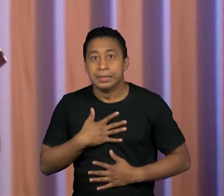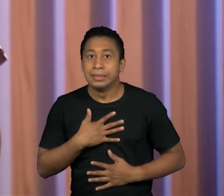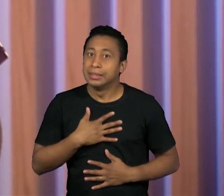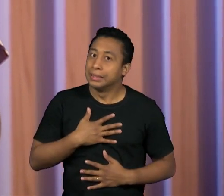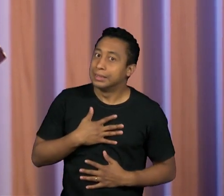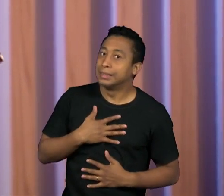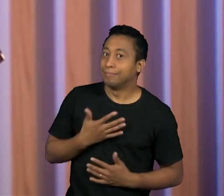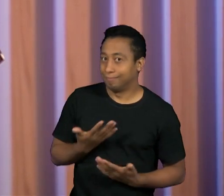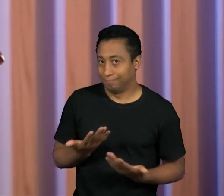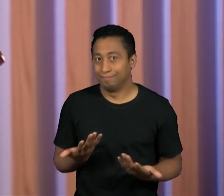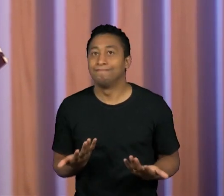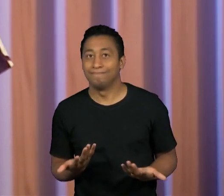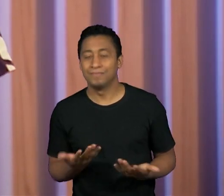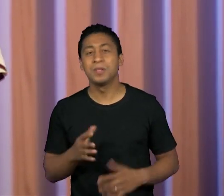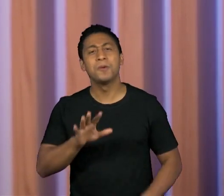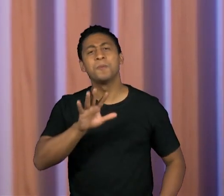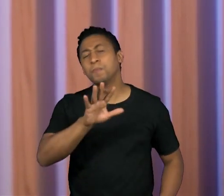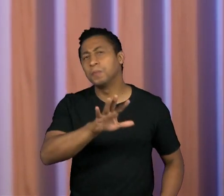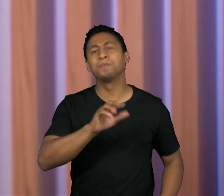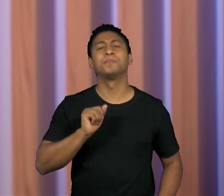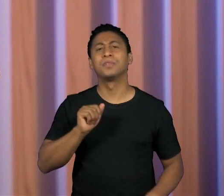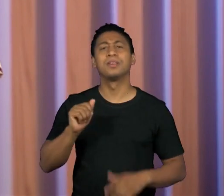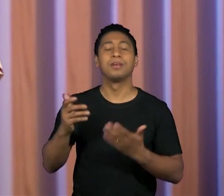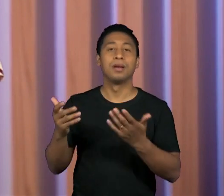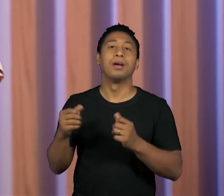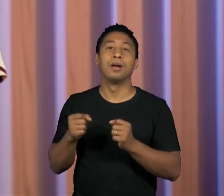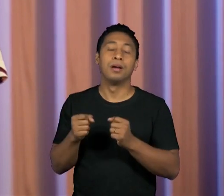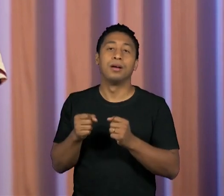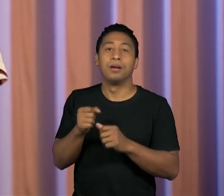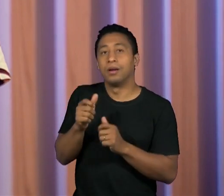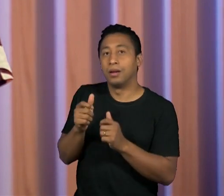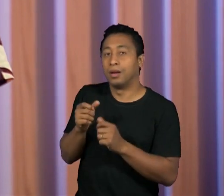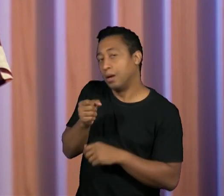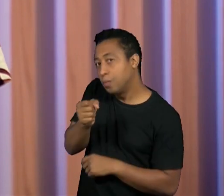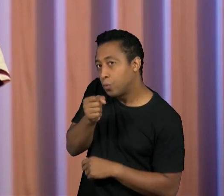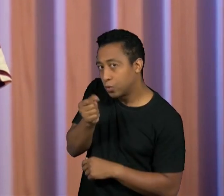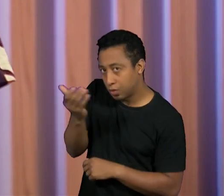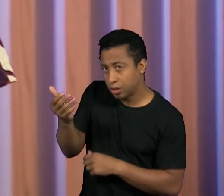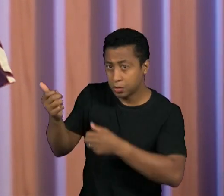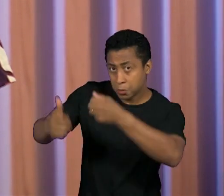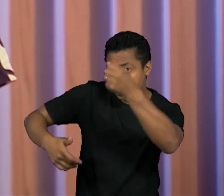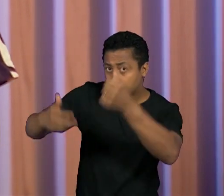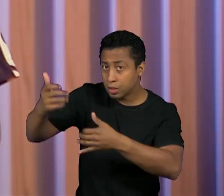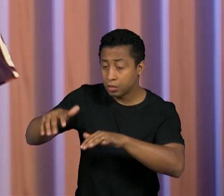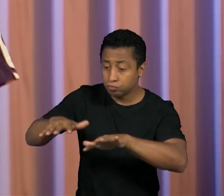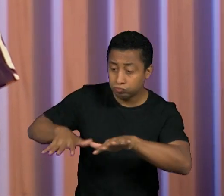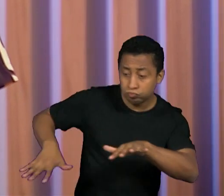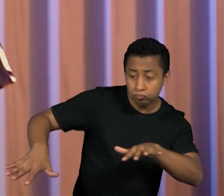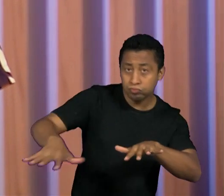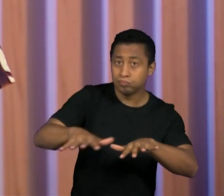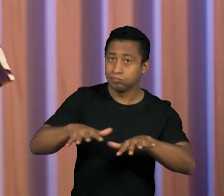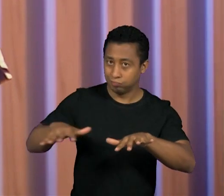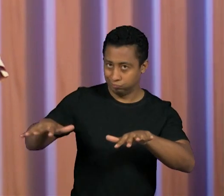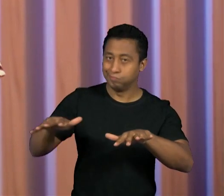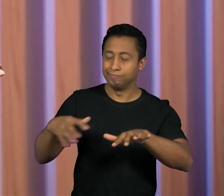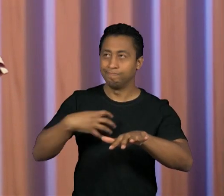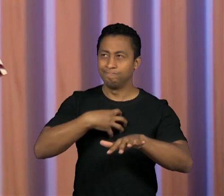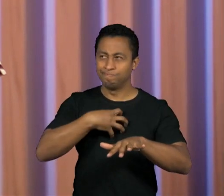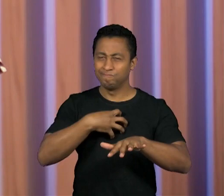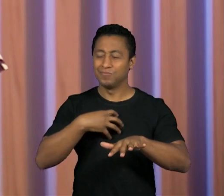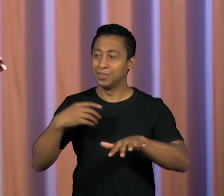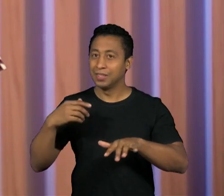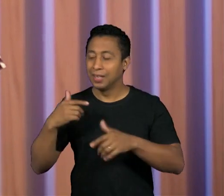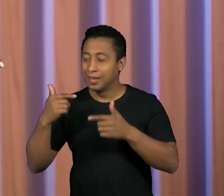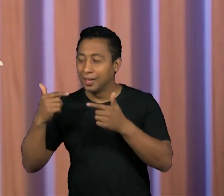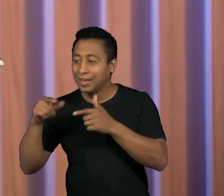simples. Mas a reportagem fala desse lugar, dessa alegria, que uma coisa vai puxando